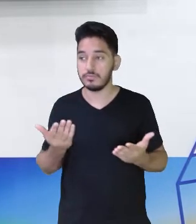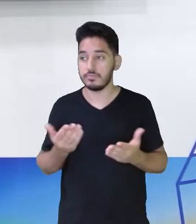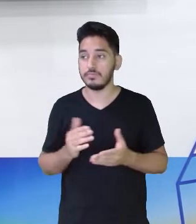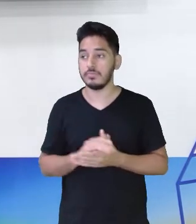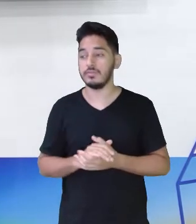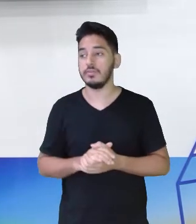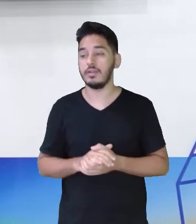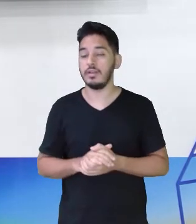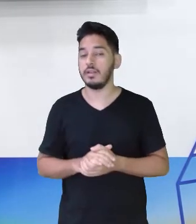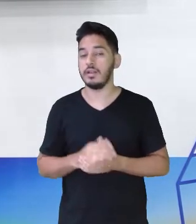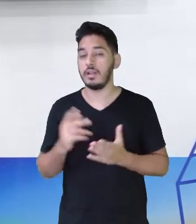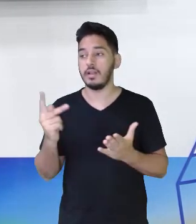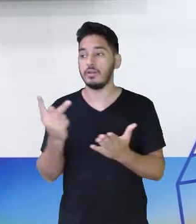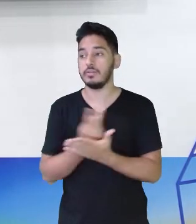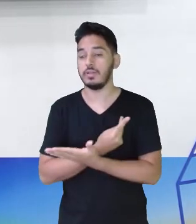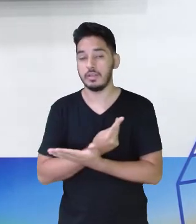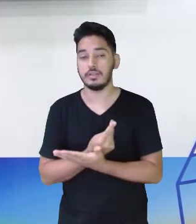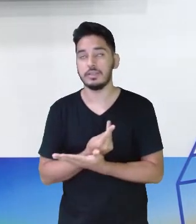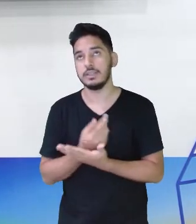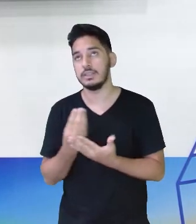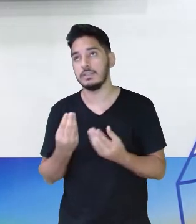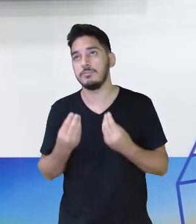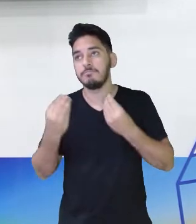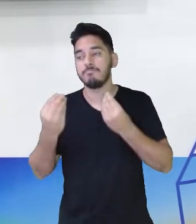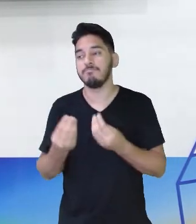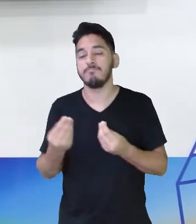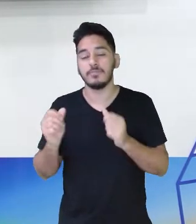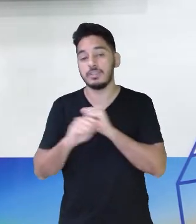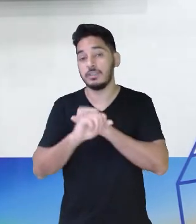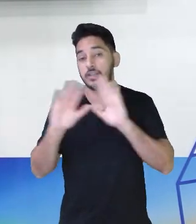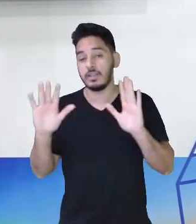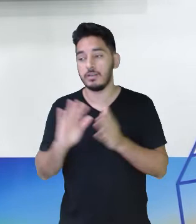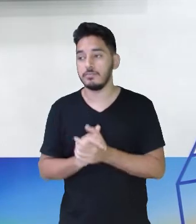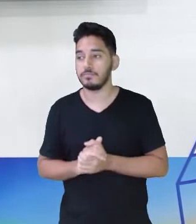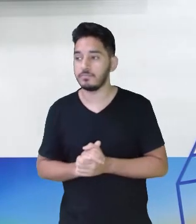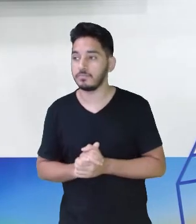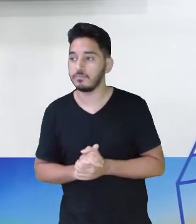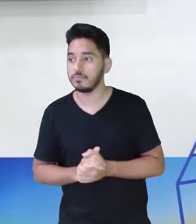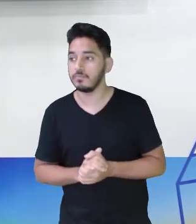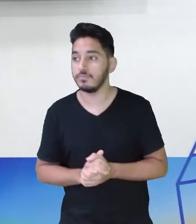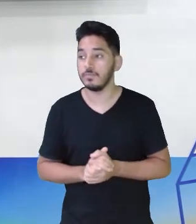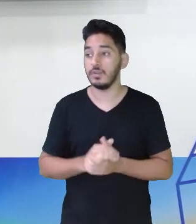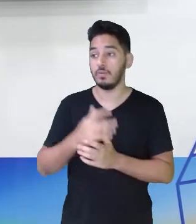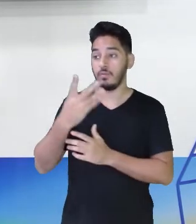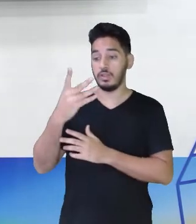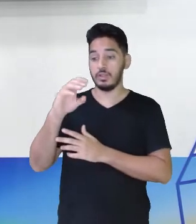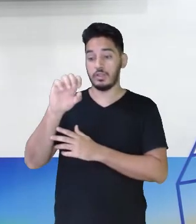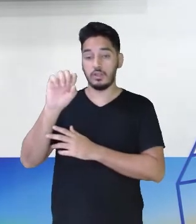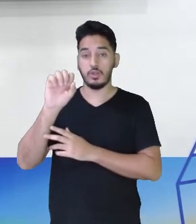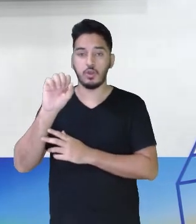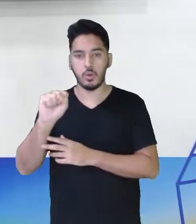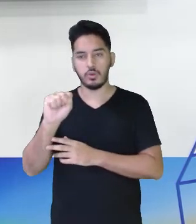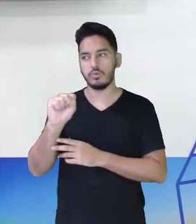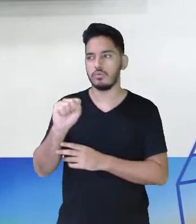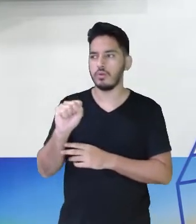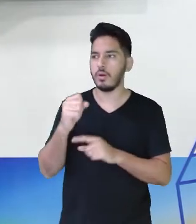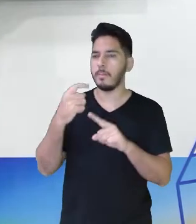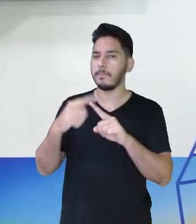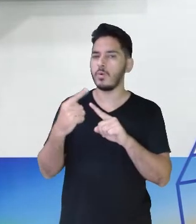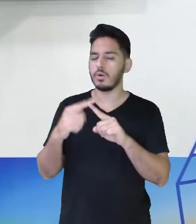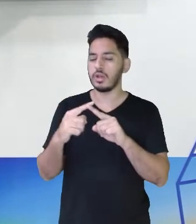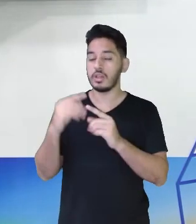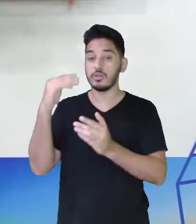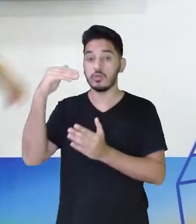ela acontece de forma mais clara. Aqui eu tenho 48 balões, porque nesse meu